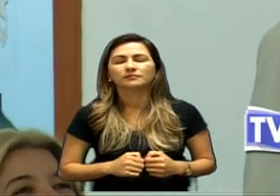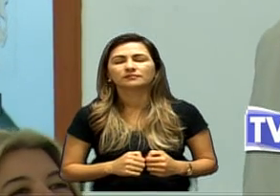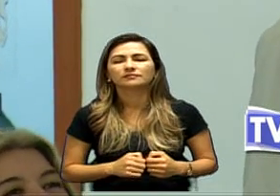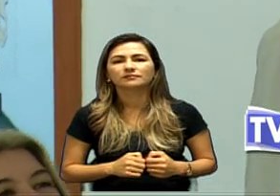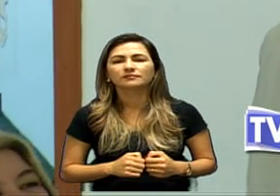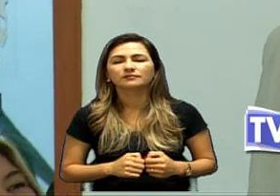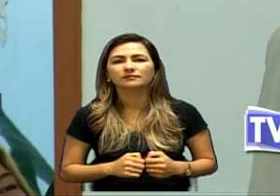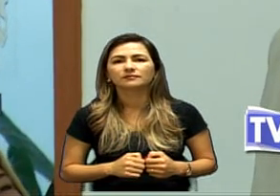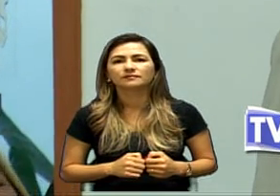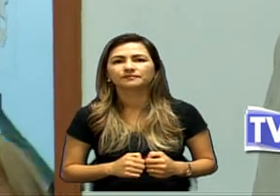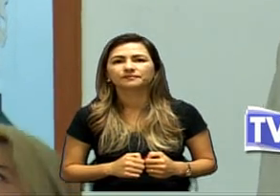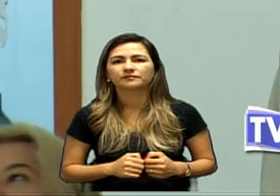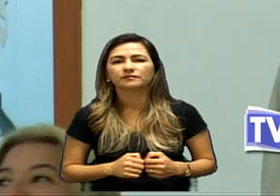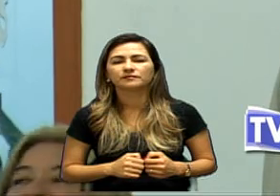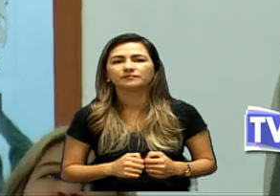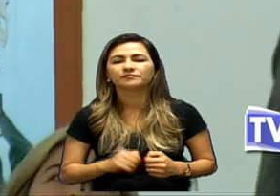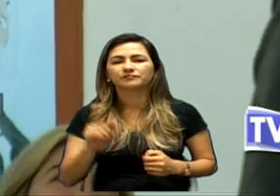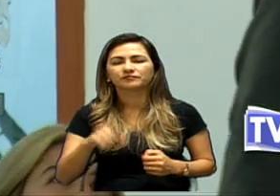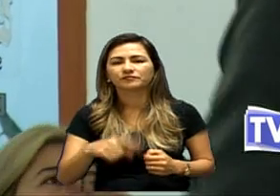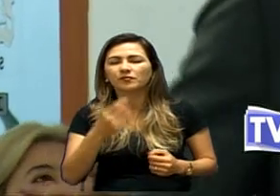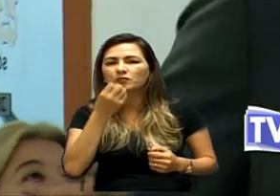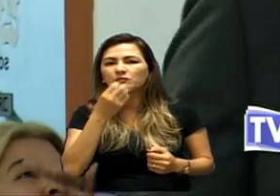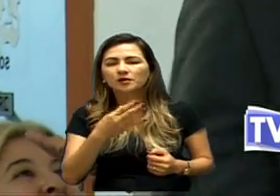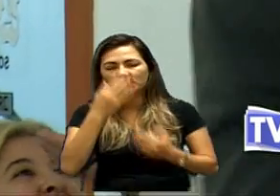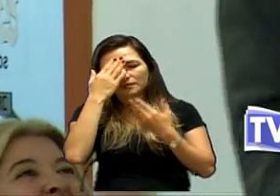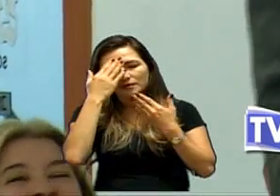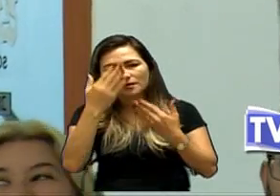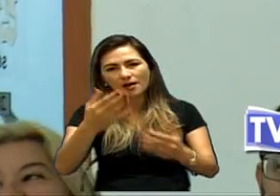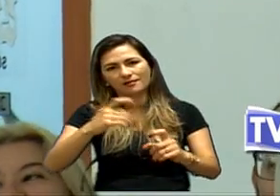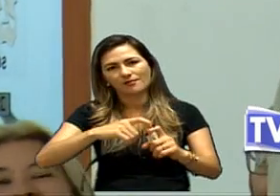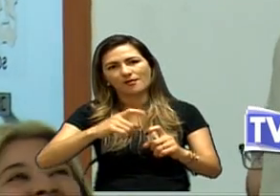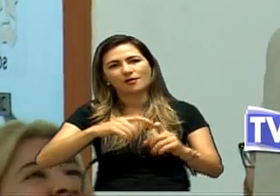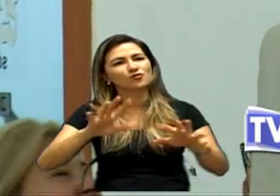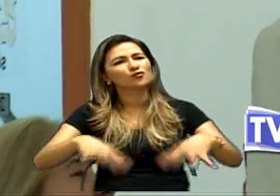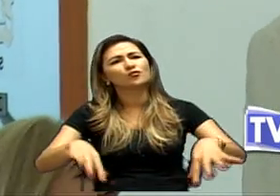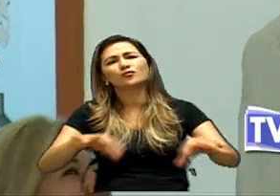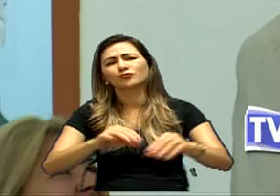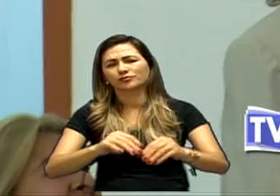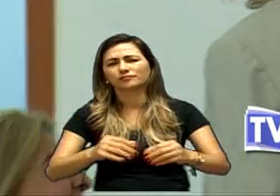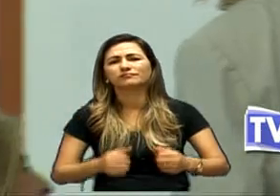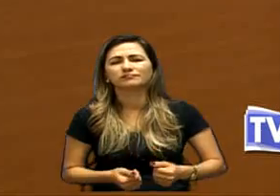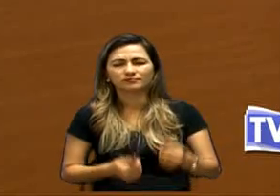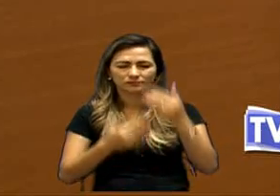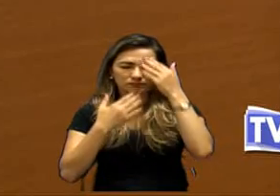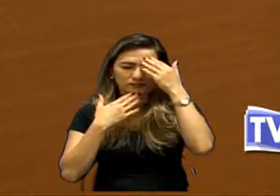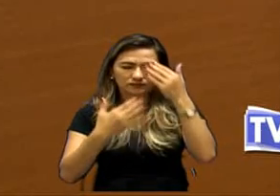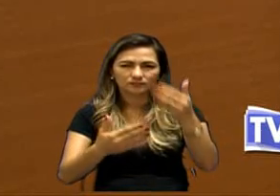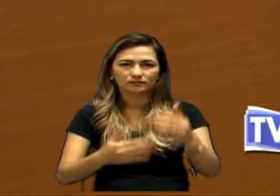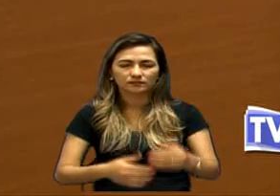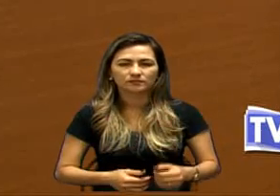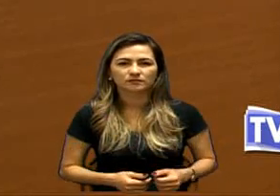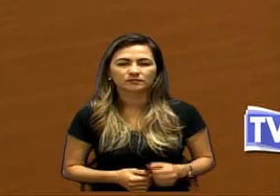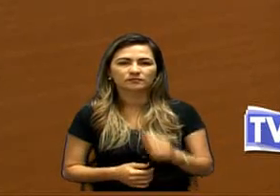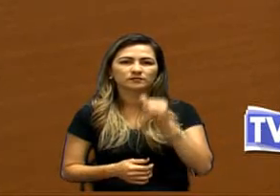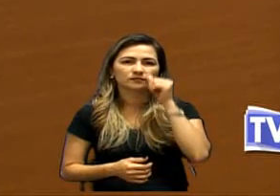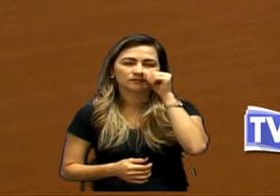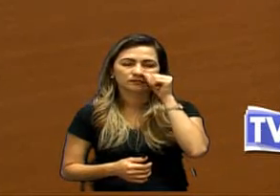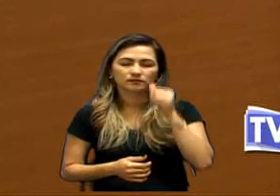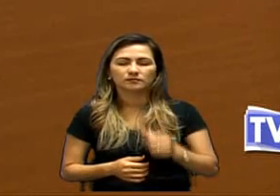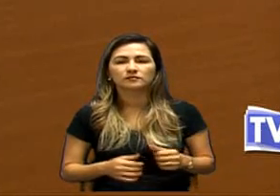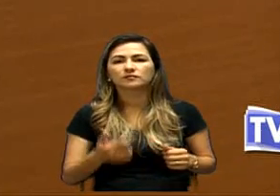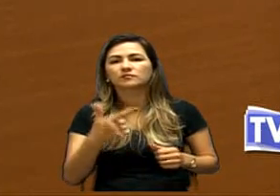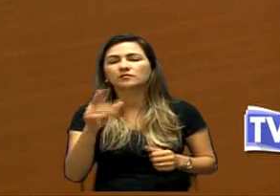do próximo aí, com tanto amor e carinho, em nome do doutor Hélio Brasileiro. É isso aí, senhor presidente, muito obrigado. Tá certo. O vereador Rafael, quem mais tem